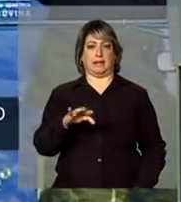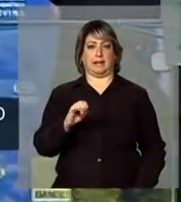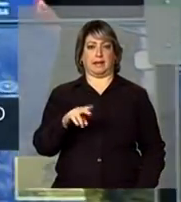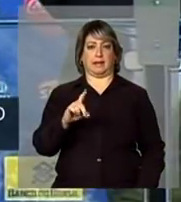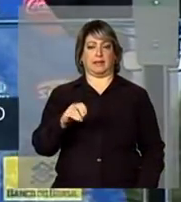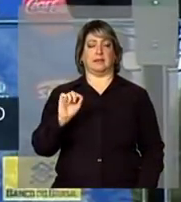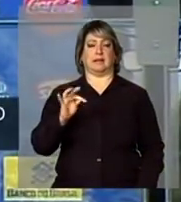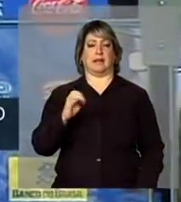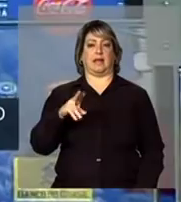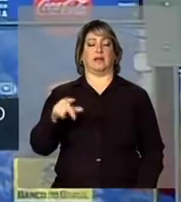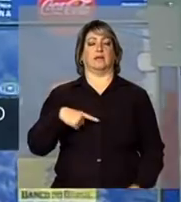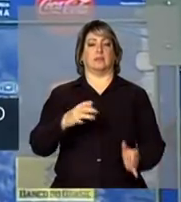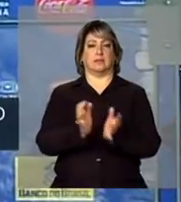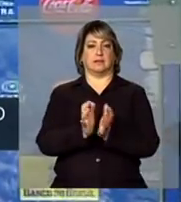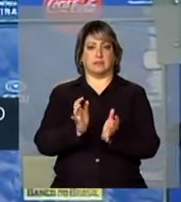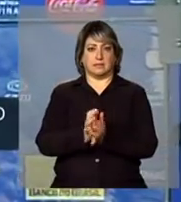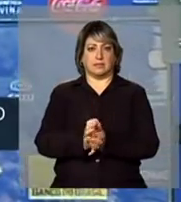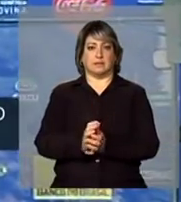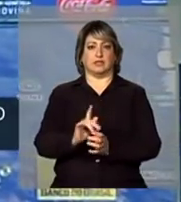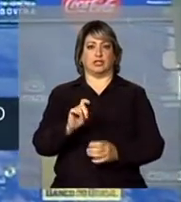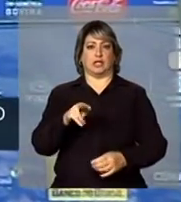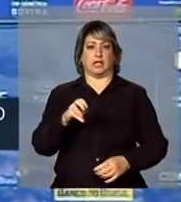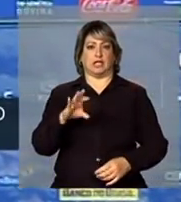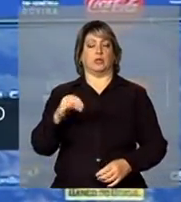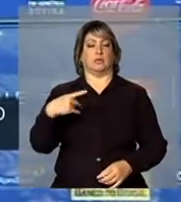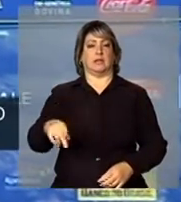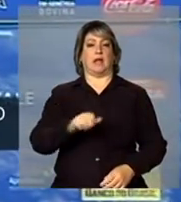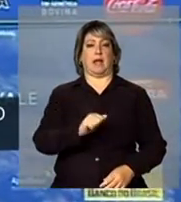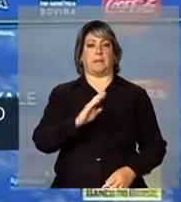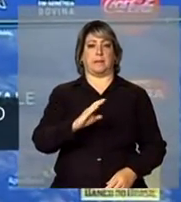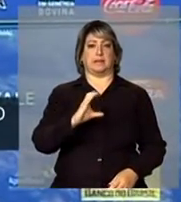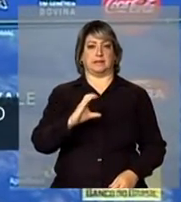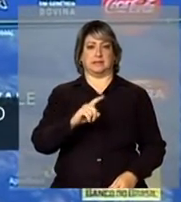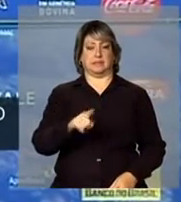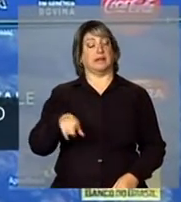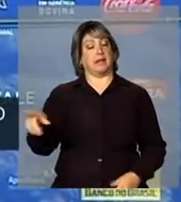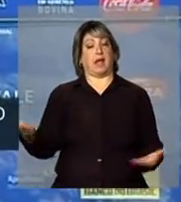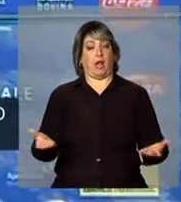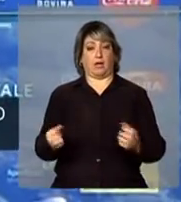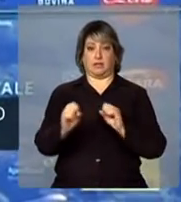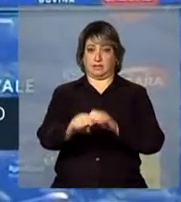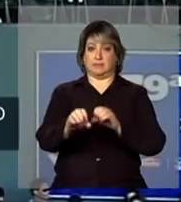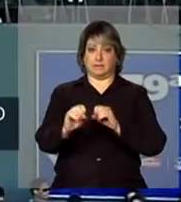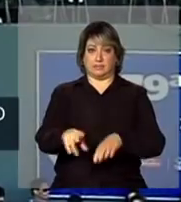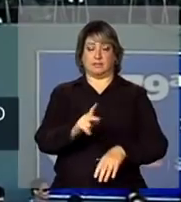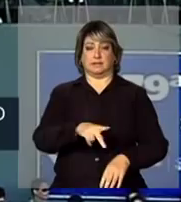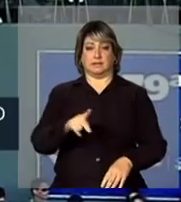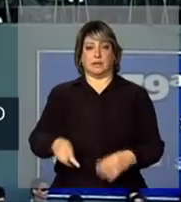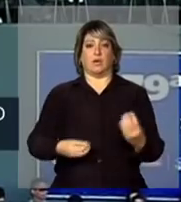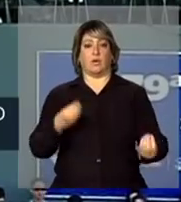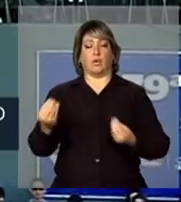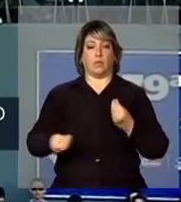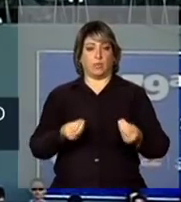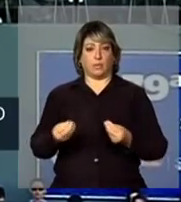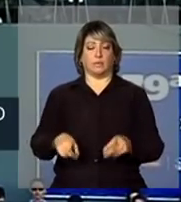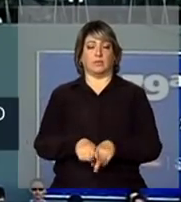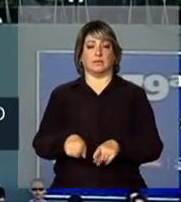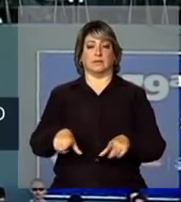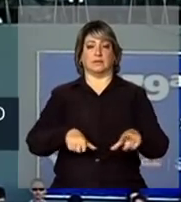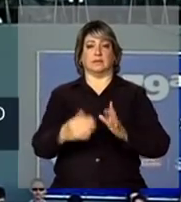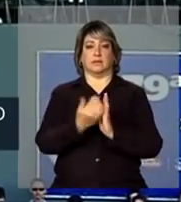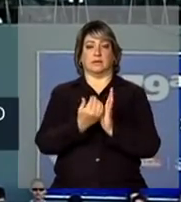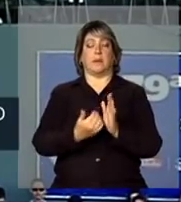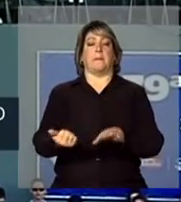Melhoramento Genético da ABCZ. Atualmente ministra aulas na FASU e dedica-se à expansão do programa